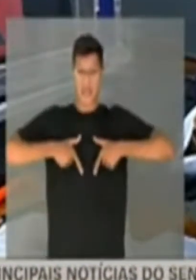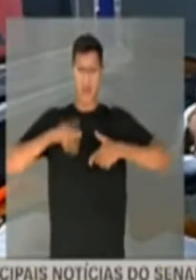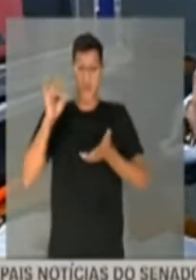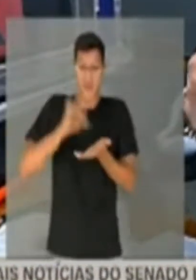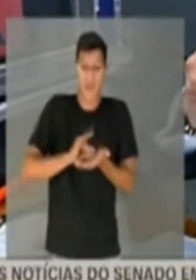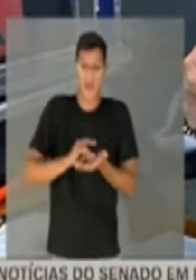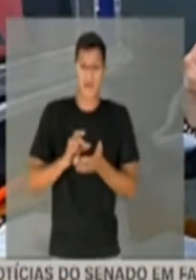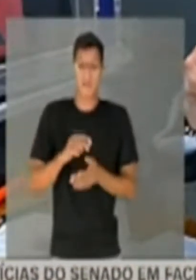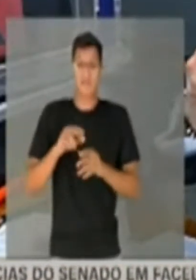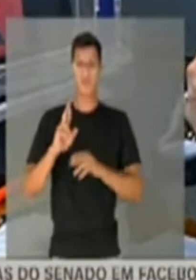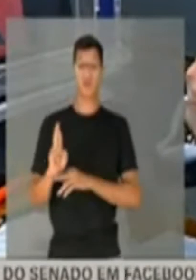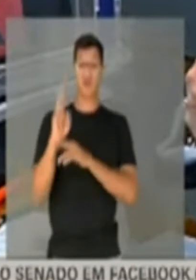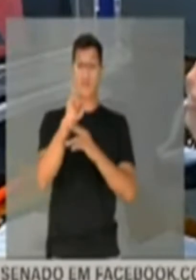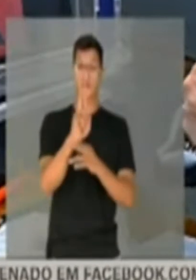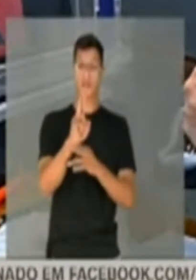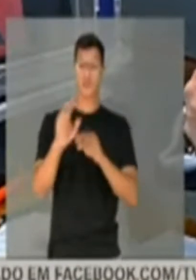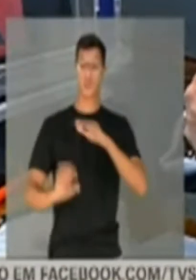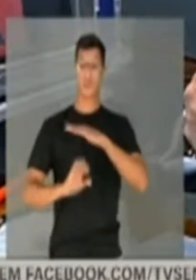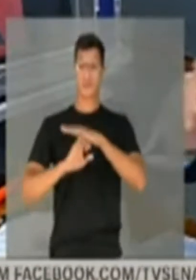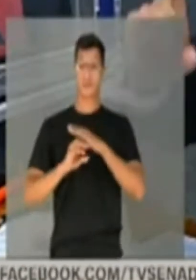oficial de ser representante de